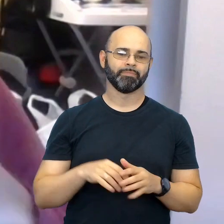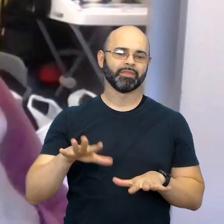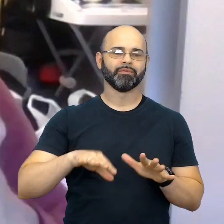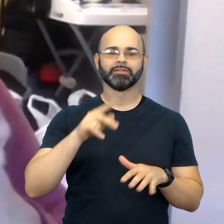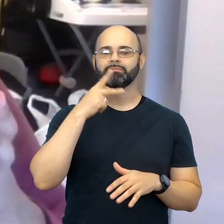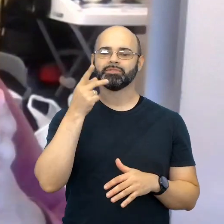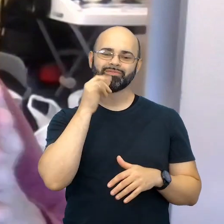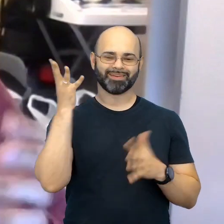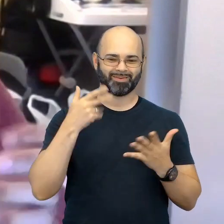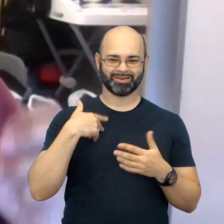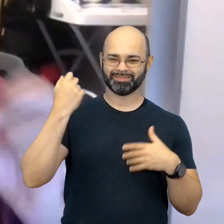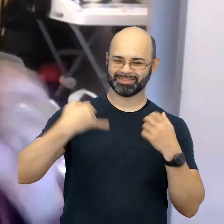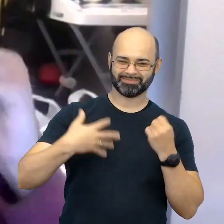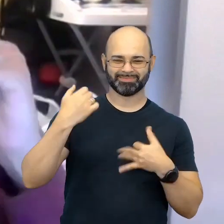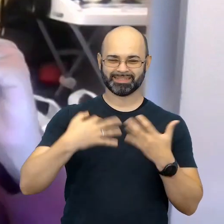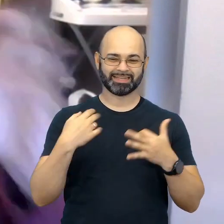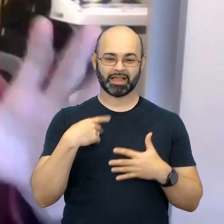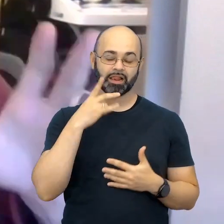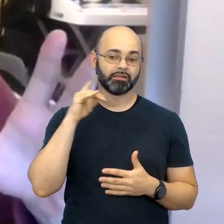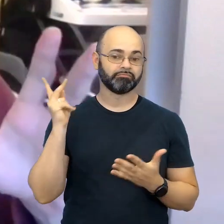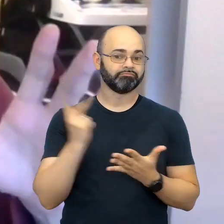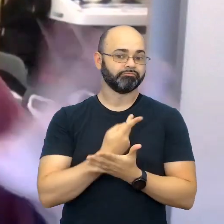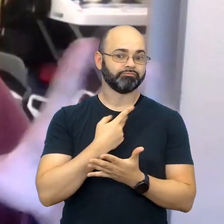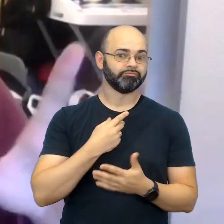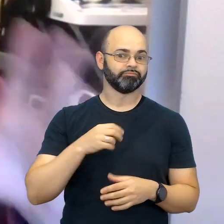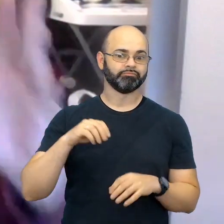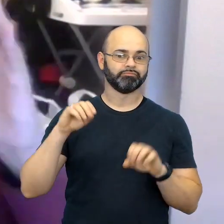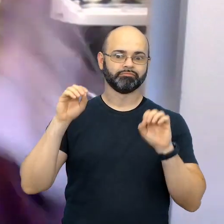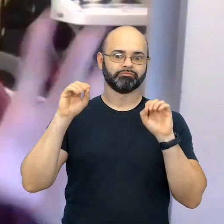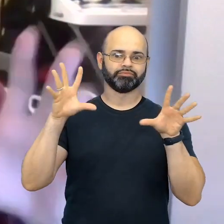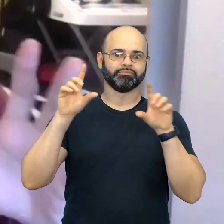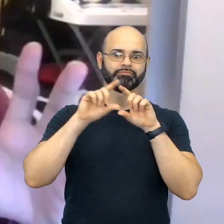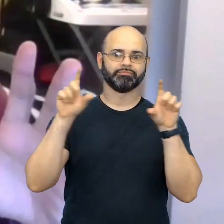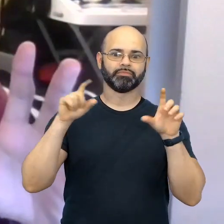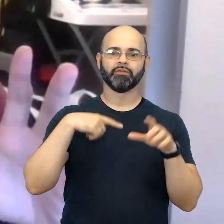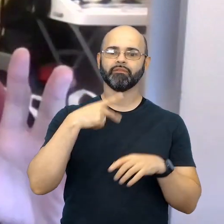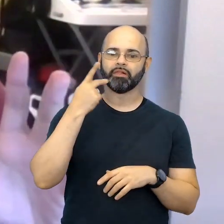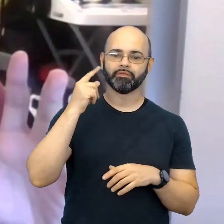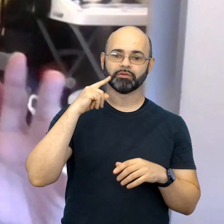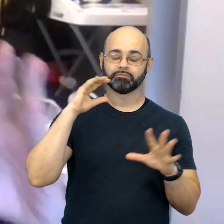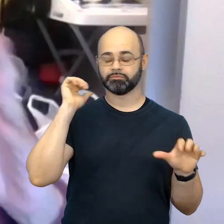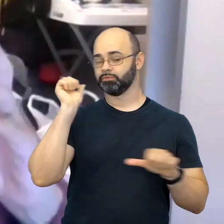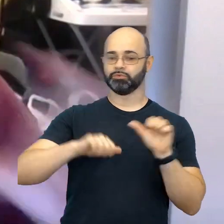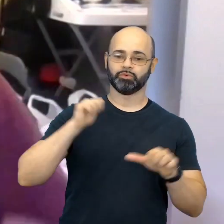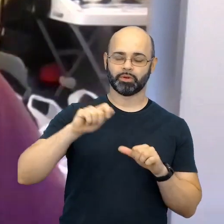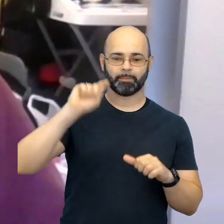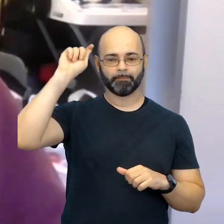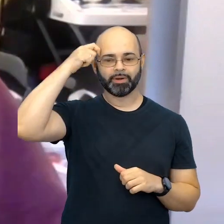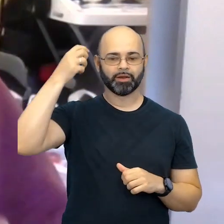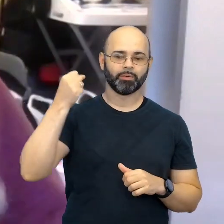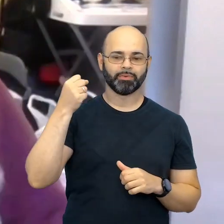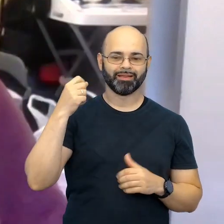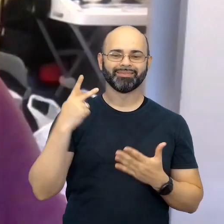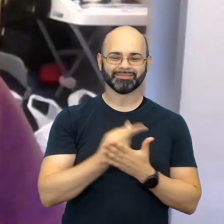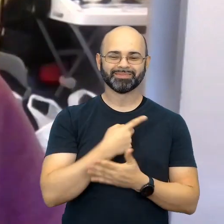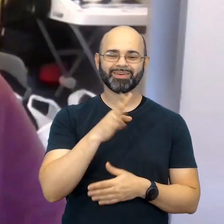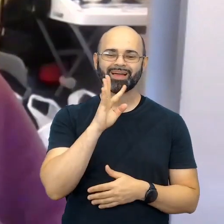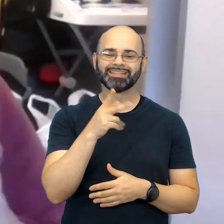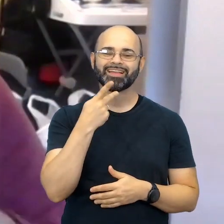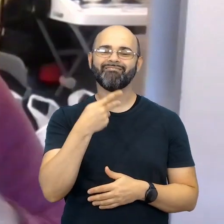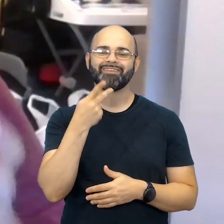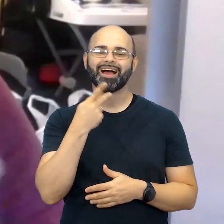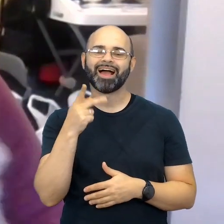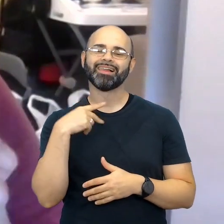falando, como eu estou falando agora na tela, e de repente aparece um preto e branco, eu falando em preto e branco, que é aquele momento de erros de gravação, já é